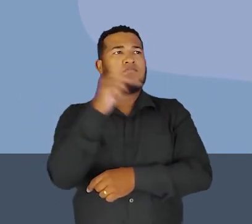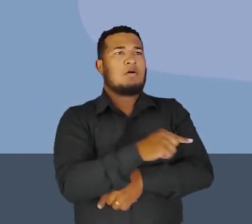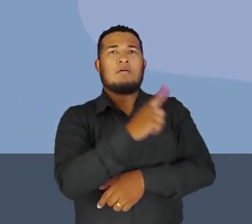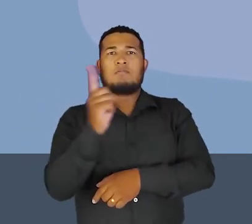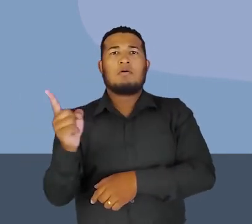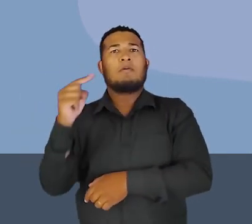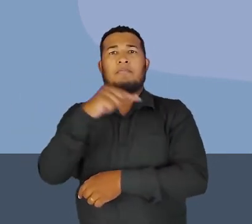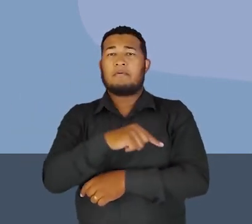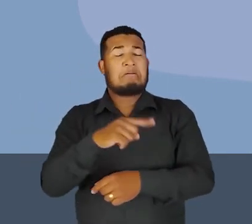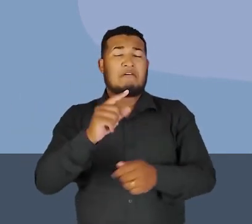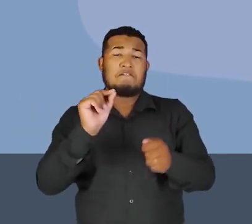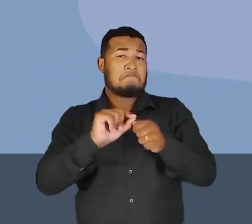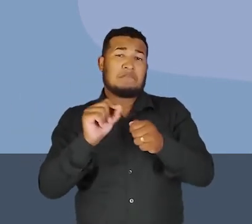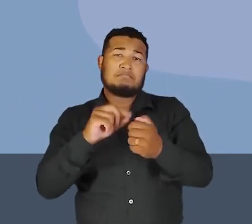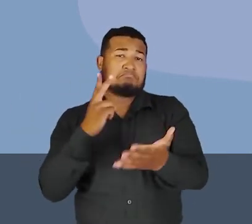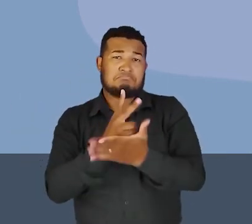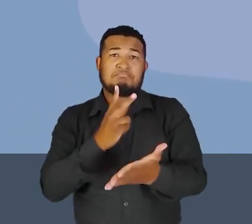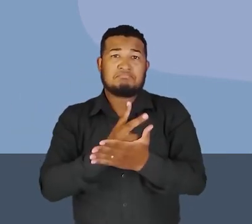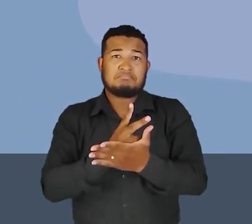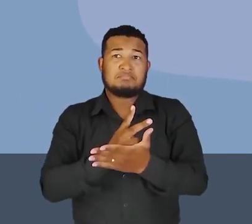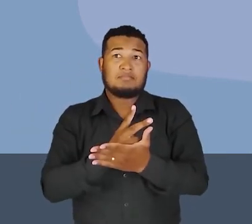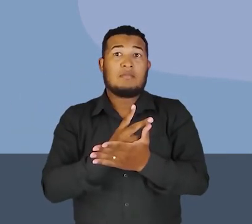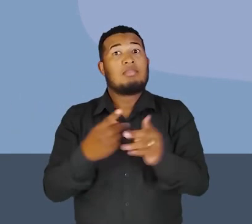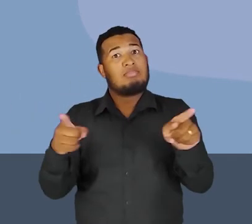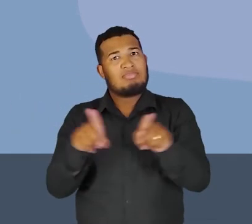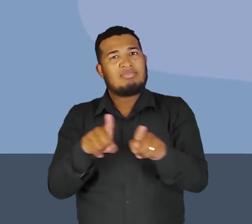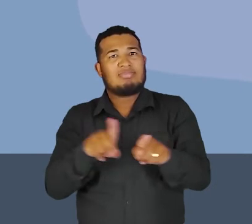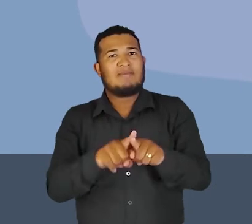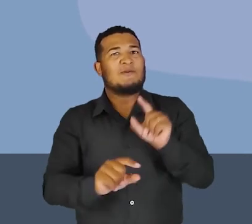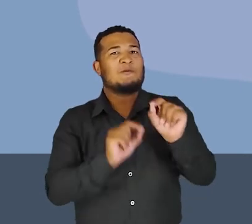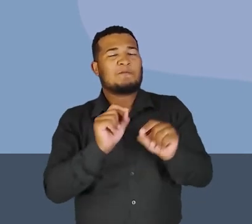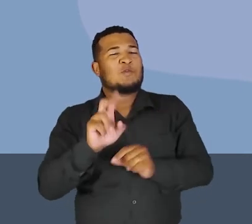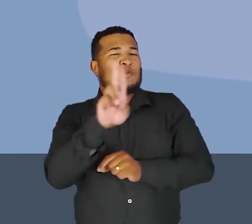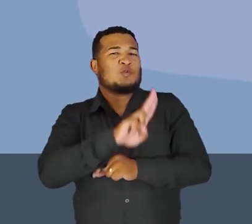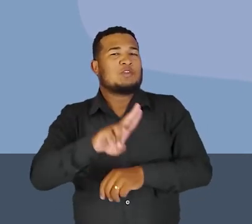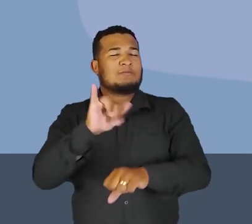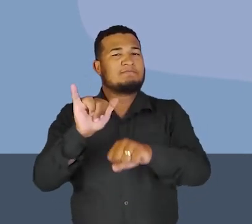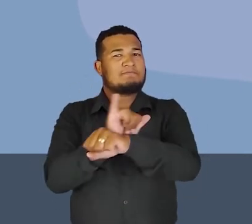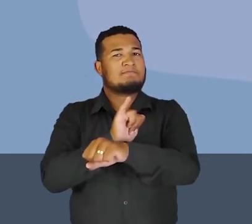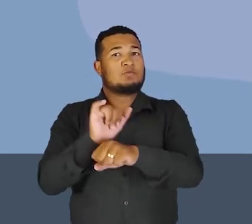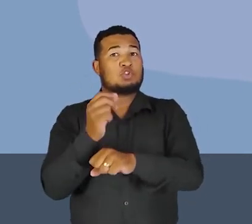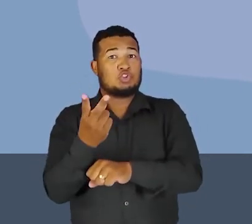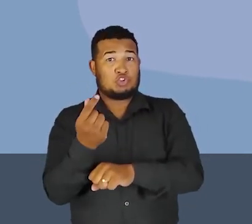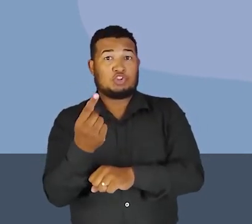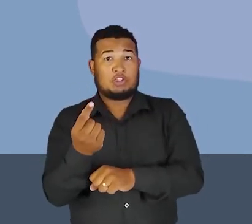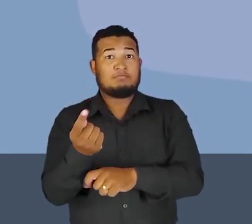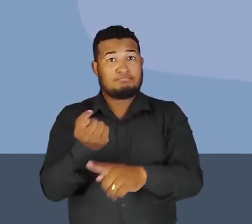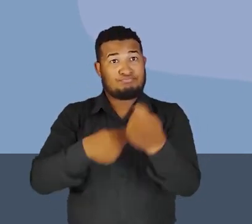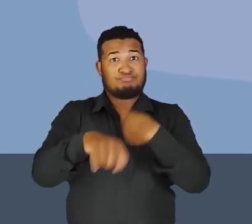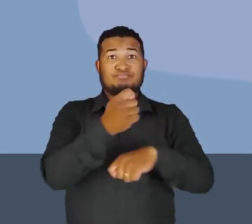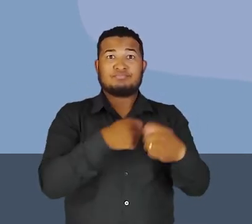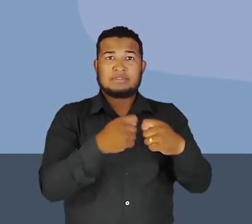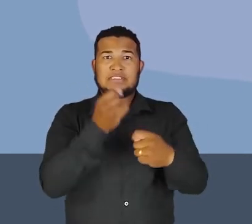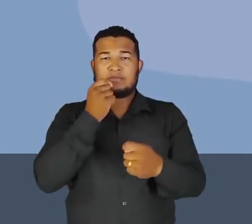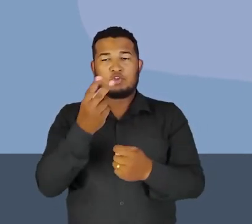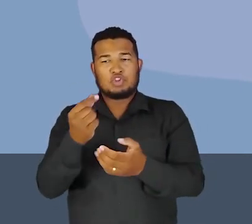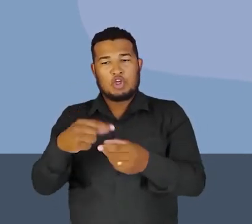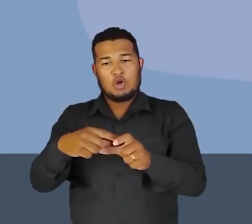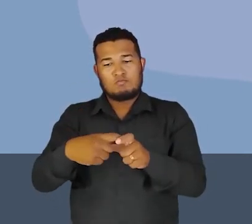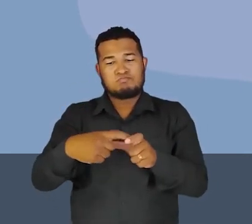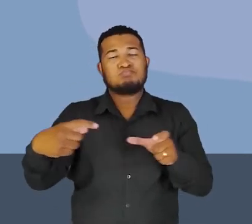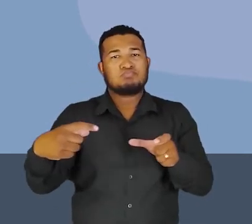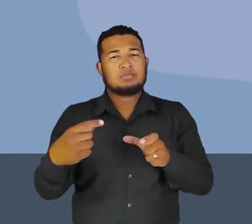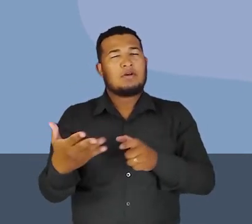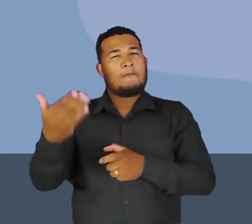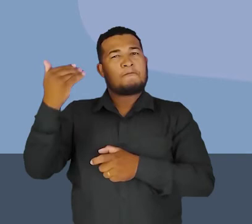restaurante e está circulando. Assim como ele faz um trabalho, né, utilizando dinheiro, né? As notas